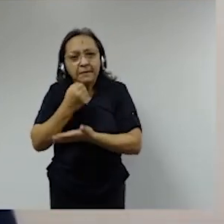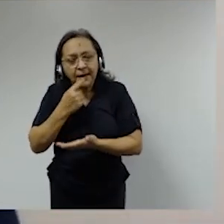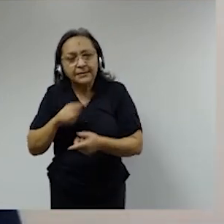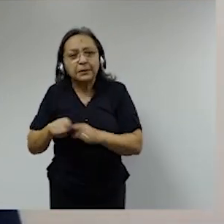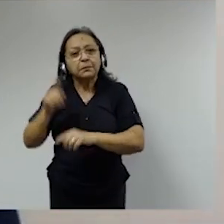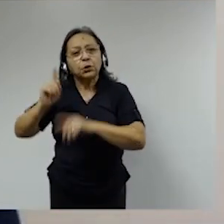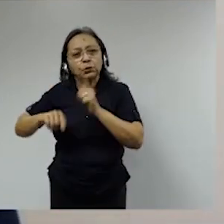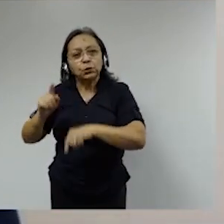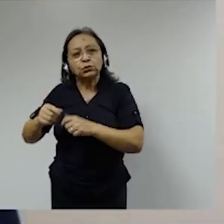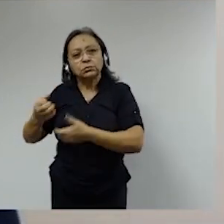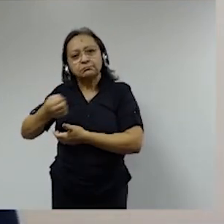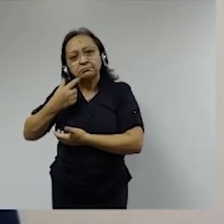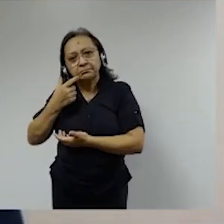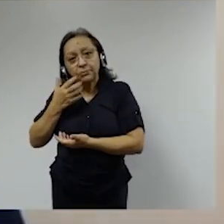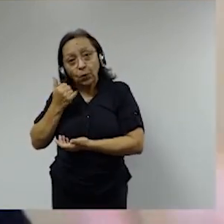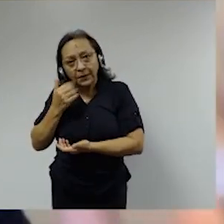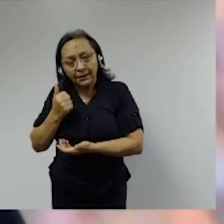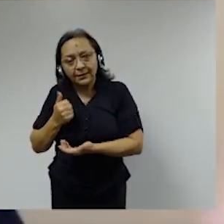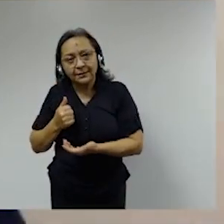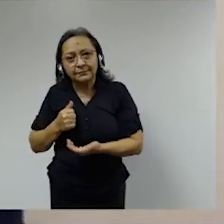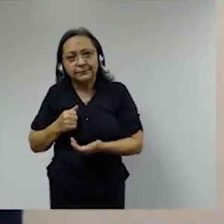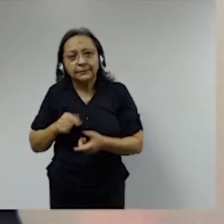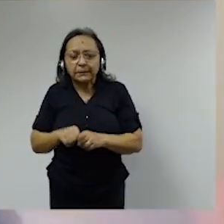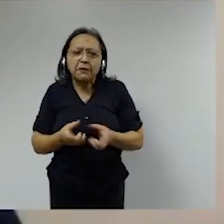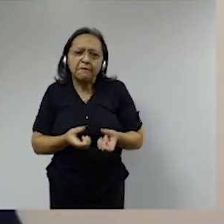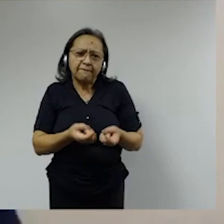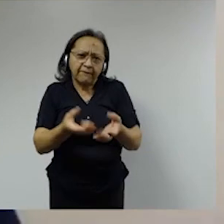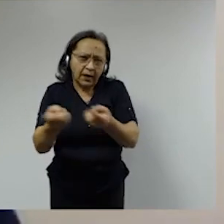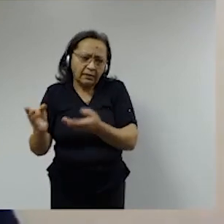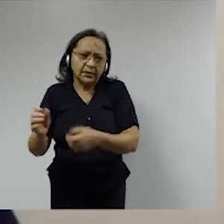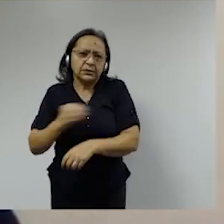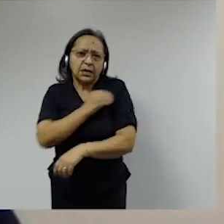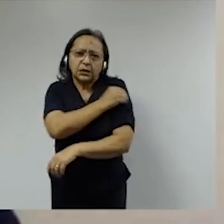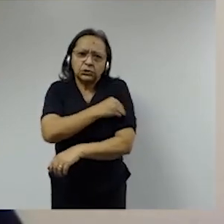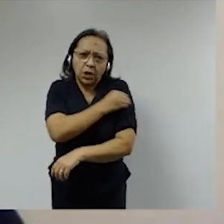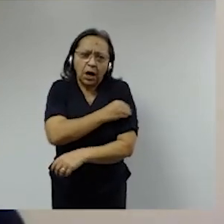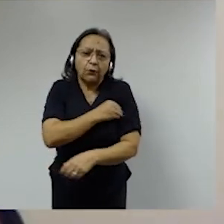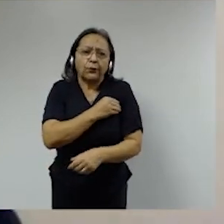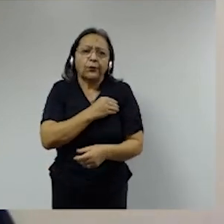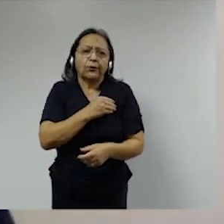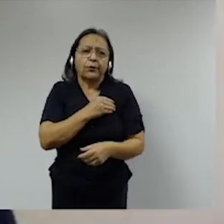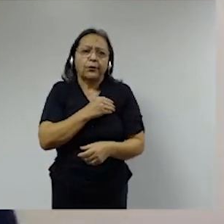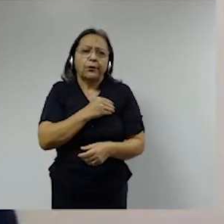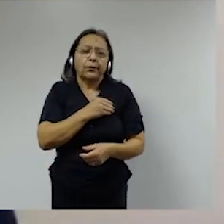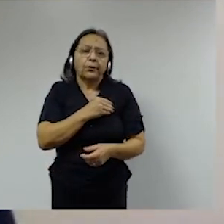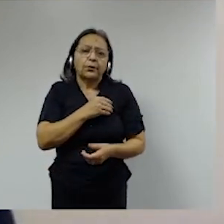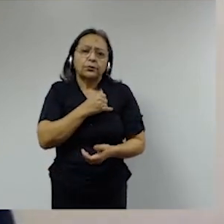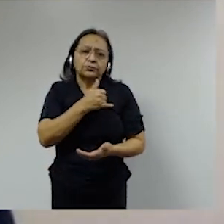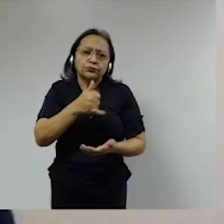alimentares e vendas de álcool gel, até aqueles questões